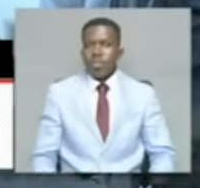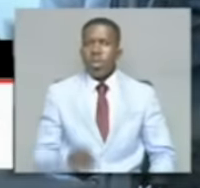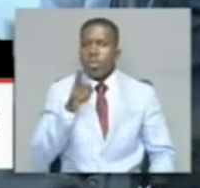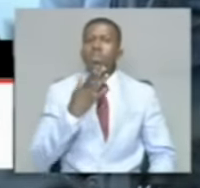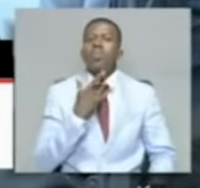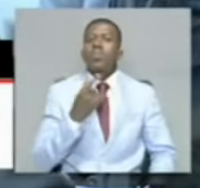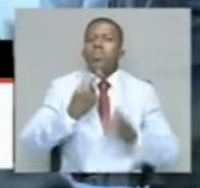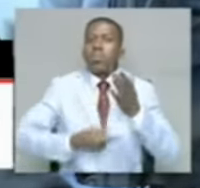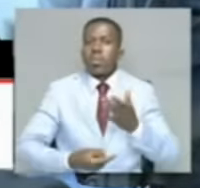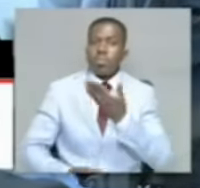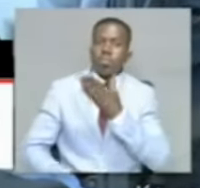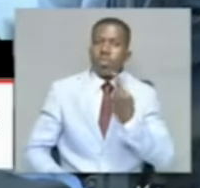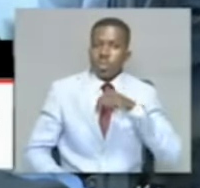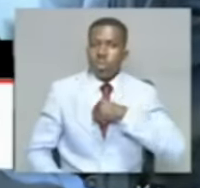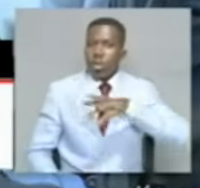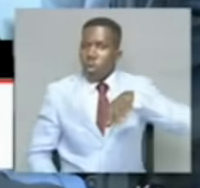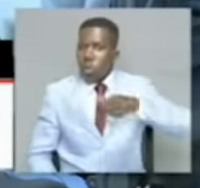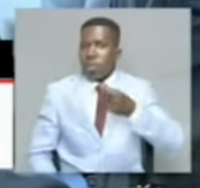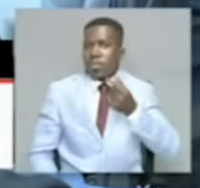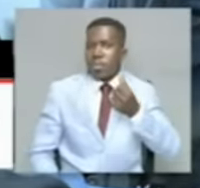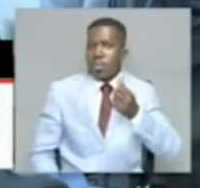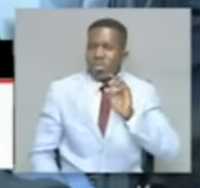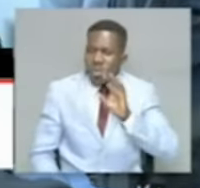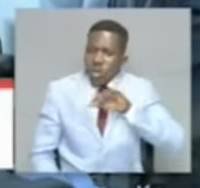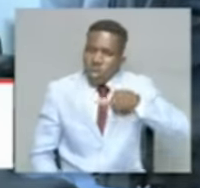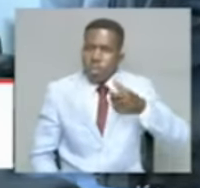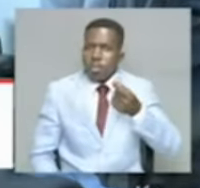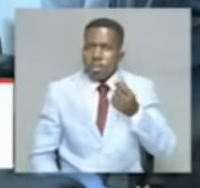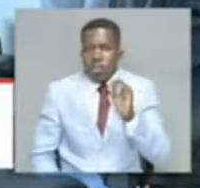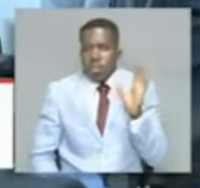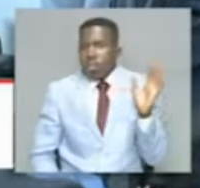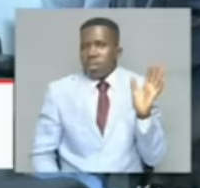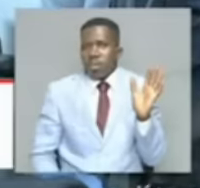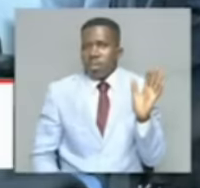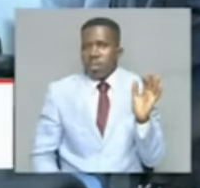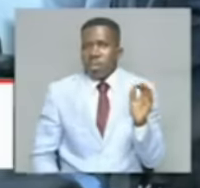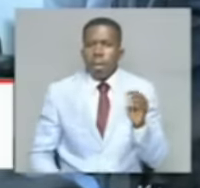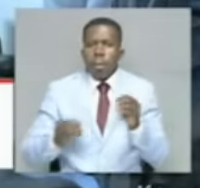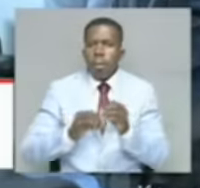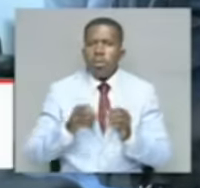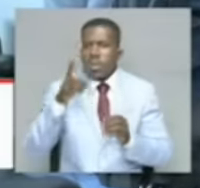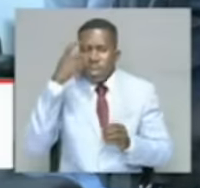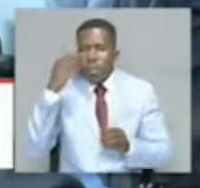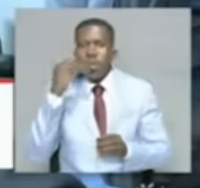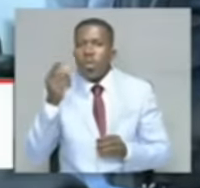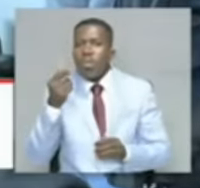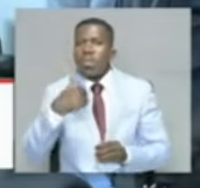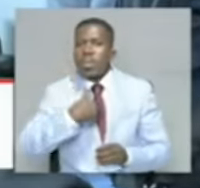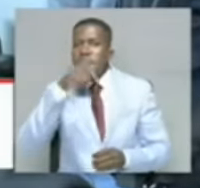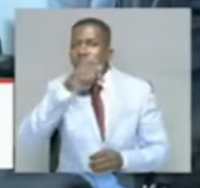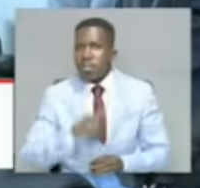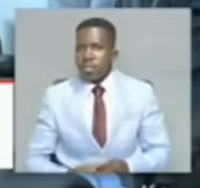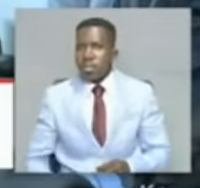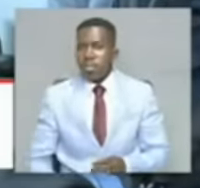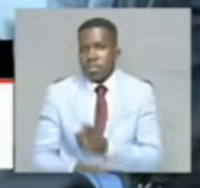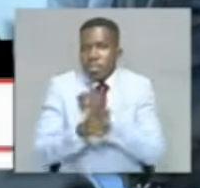propriamente? Era só levar o dinheiro mesmo. Era para? Levar o dinheiro só. O dinheiro? Sim. E como é que vocês souberam que ele tinha dinheiro? Por